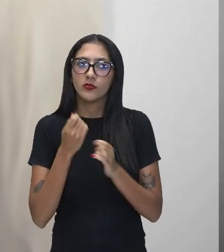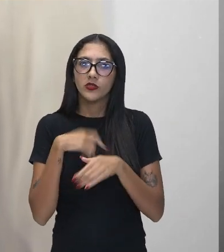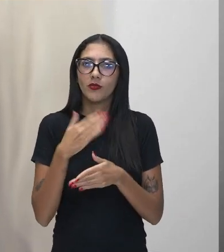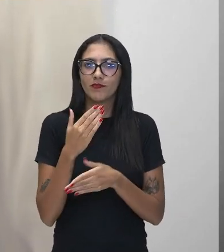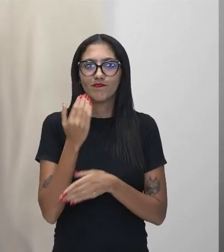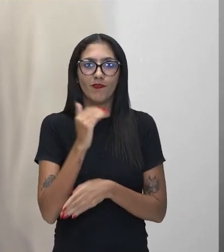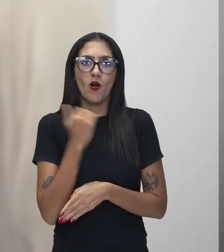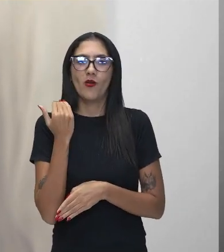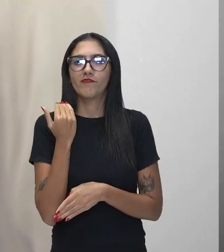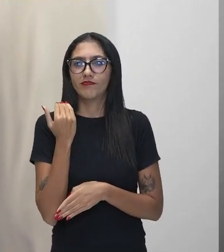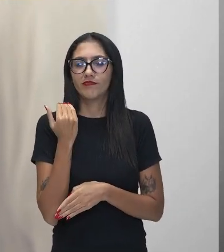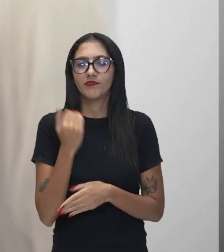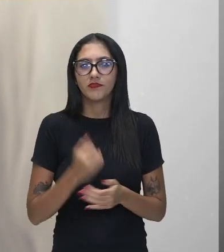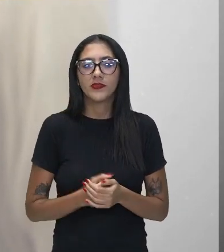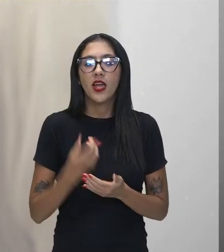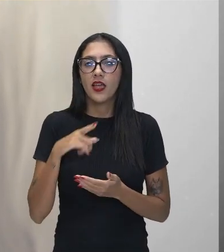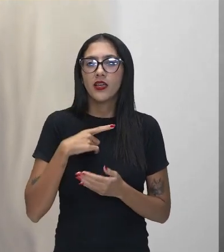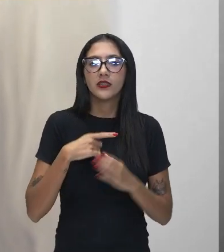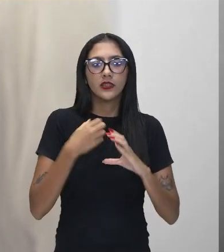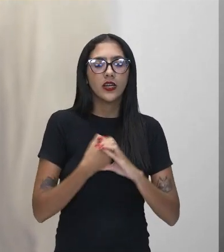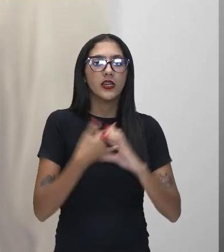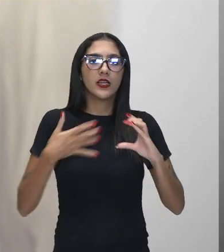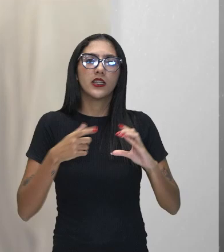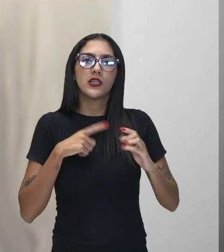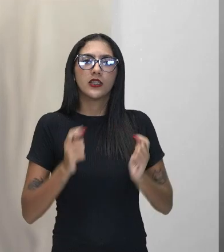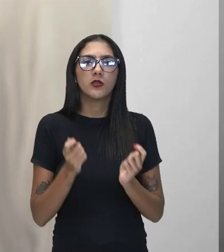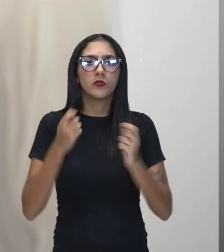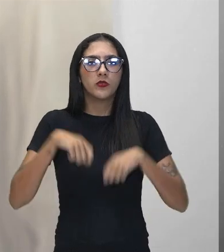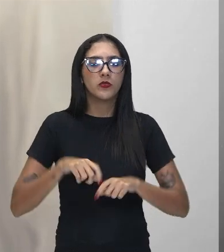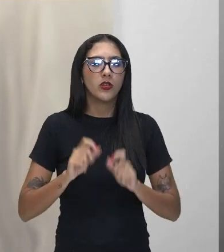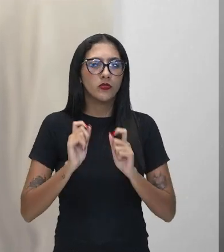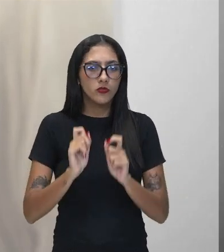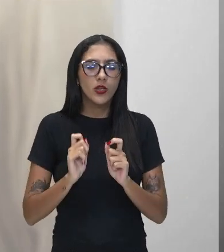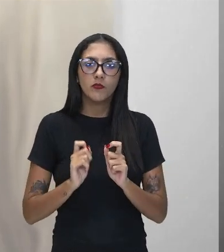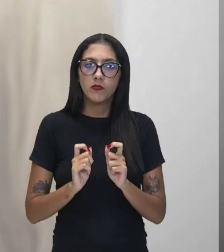morte. Suas propriedades permitem que eles sejam usados como